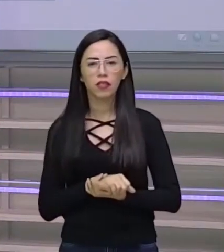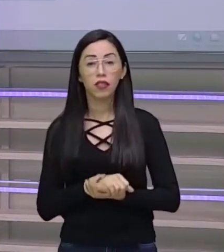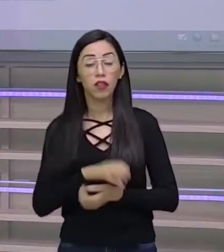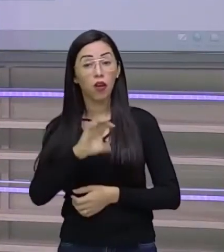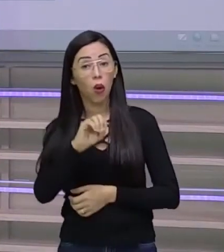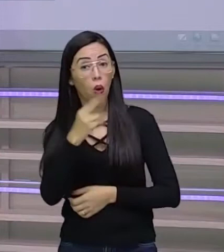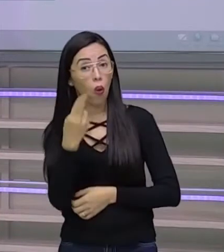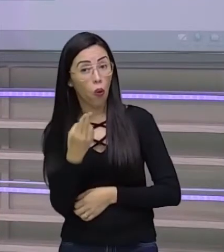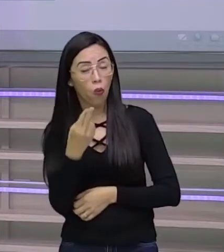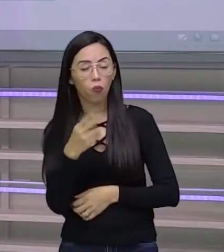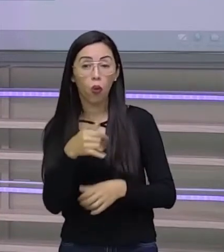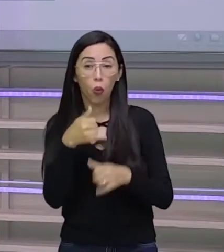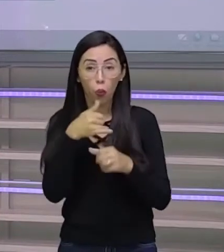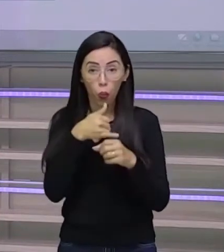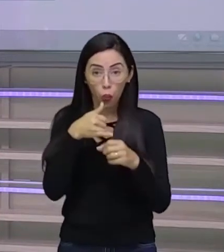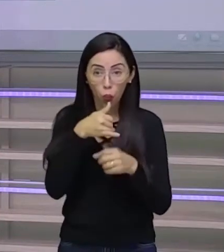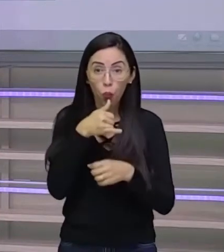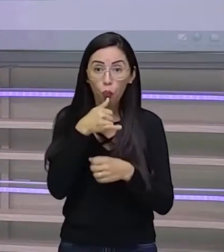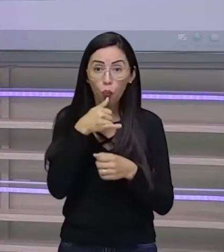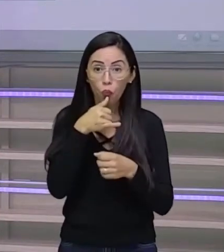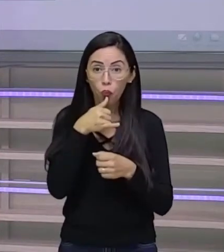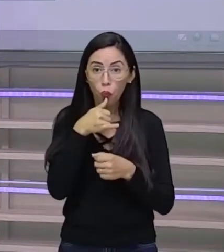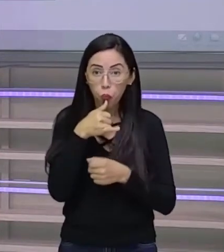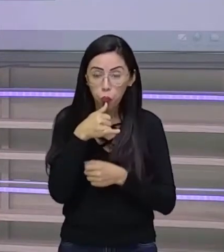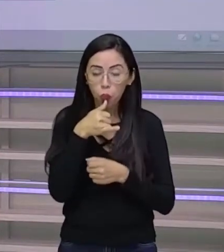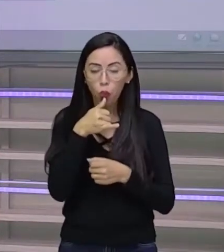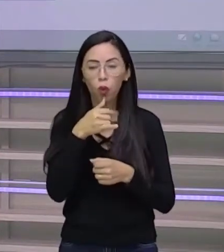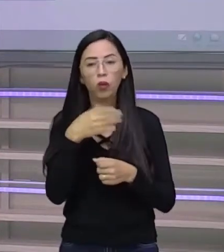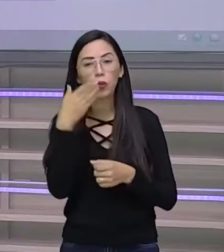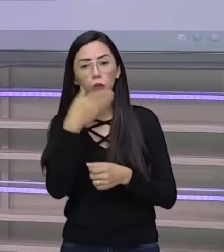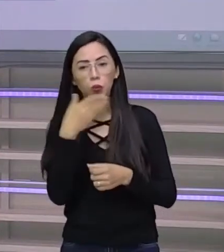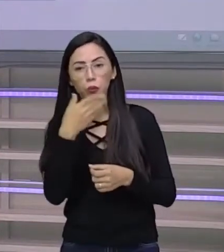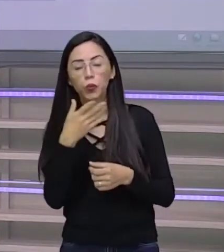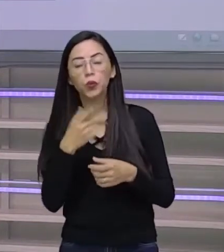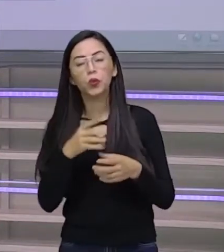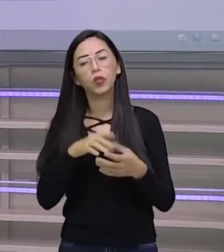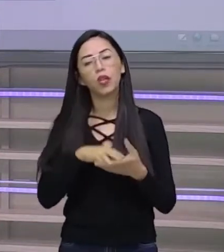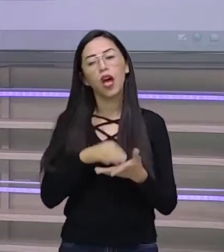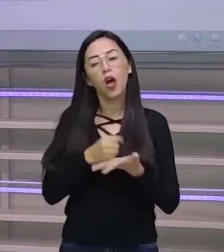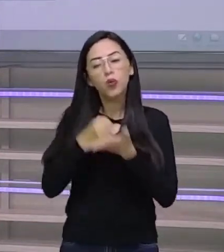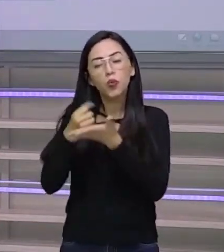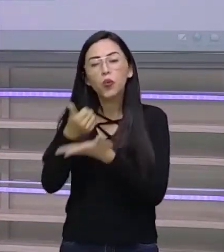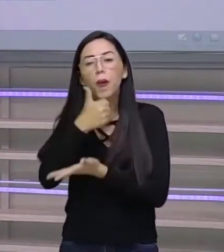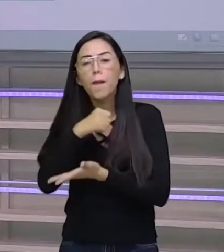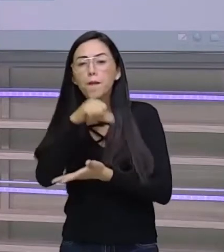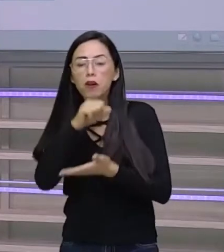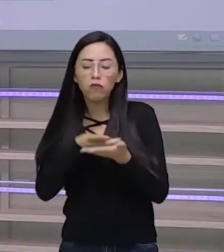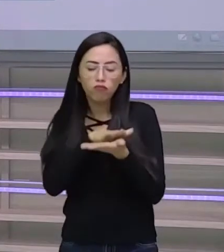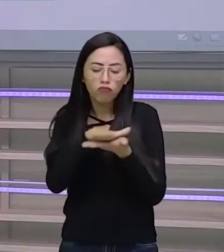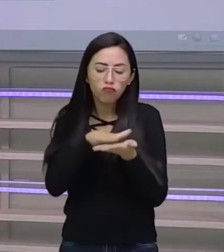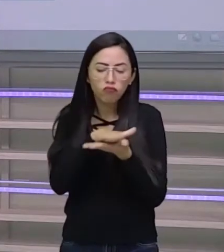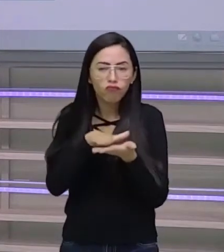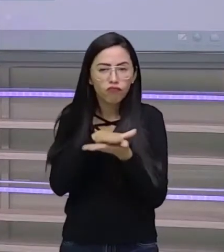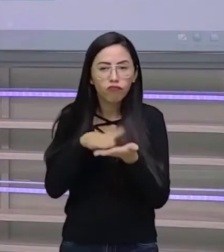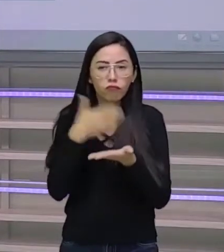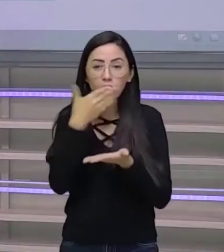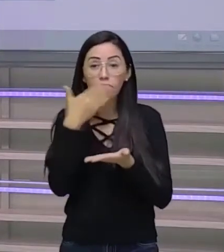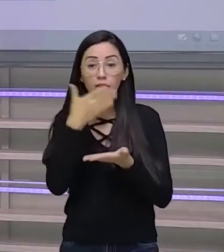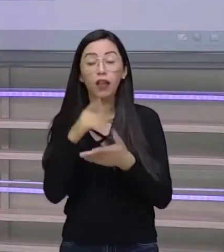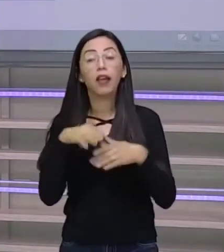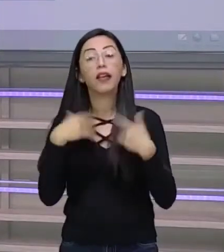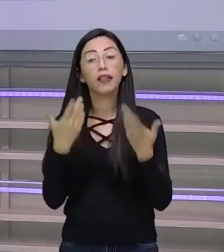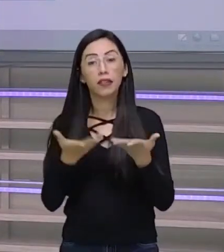leite condensado, às vezes, né? Para fazer lá o brigadeiro, ajudar a irmã ou a mãe a fazer o brigadeiro. Então, são alimentos que nós